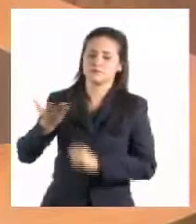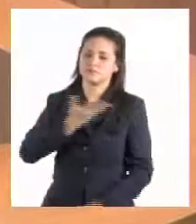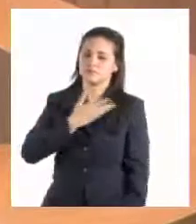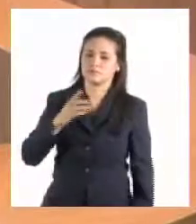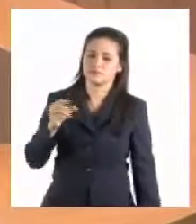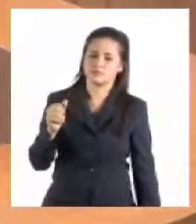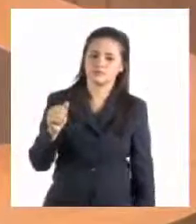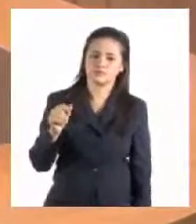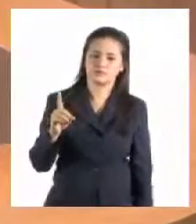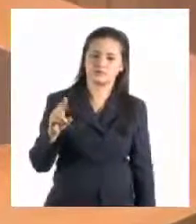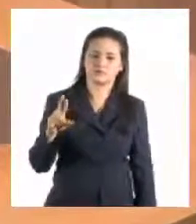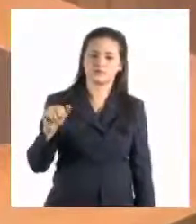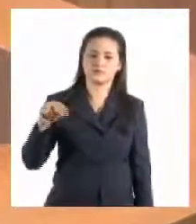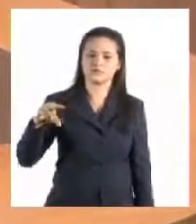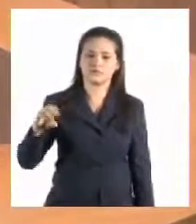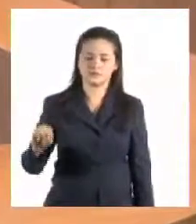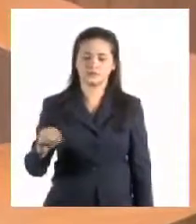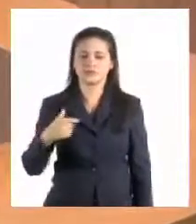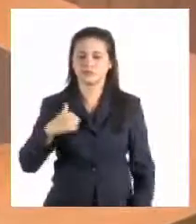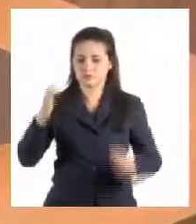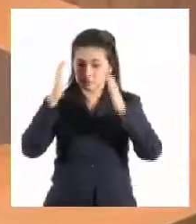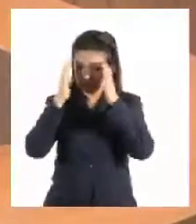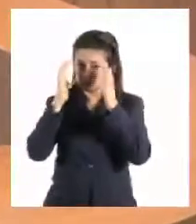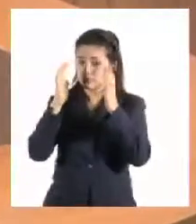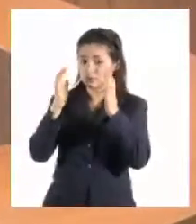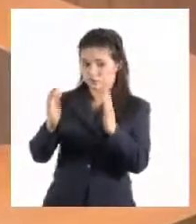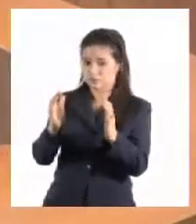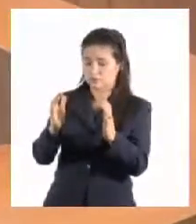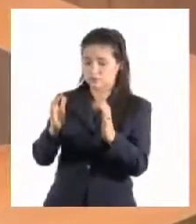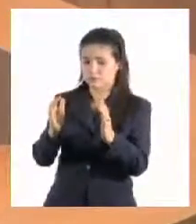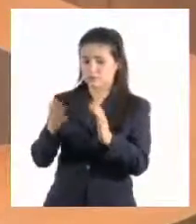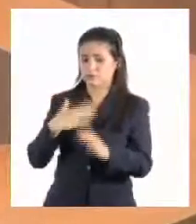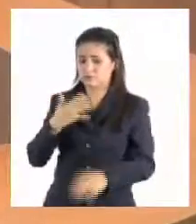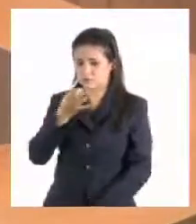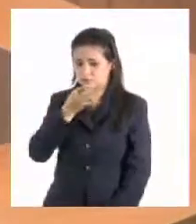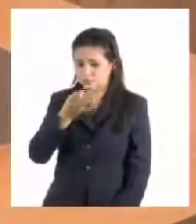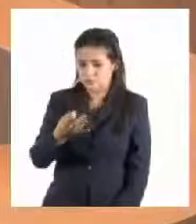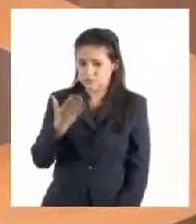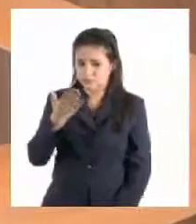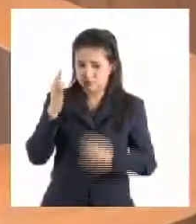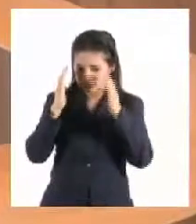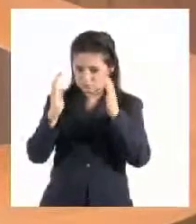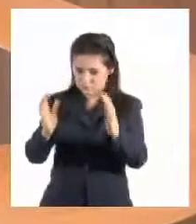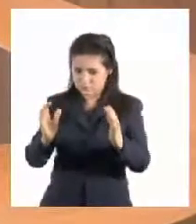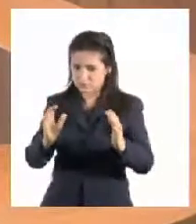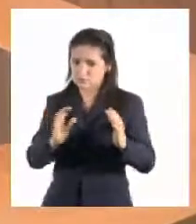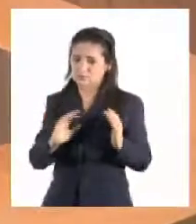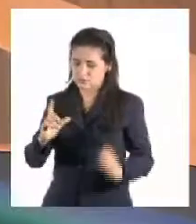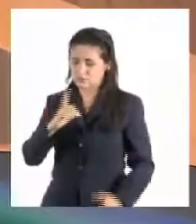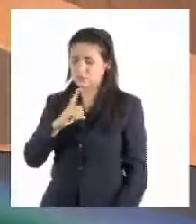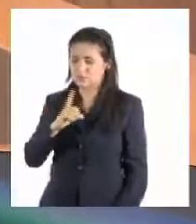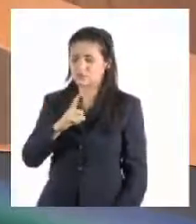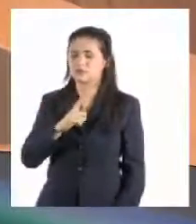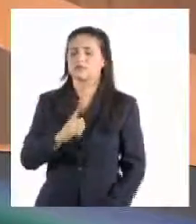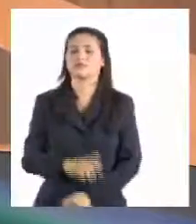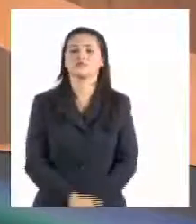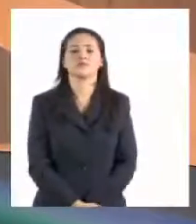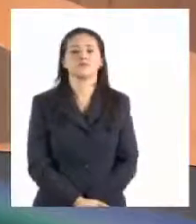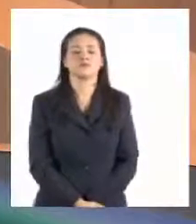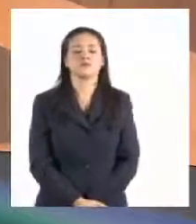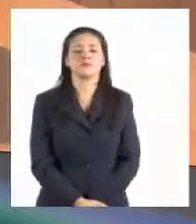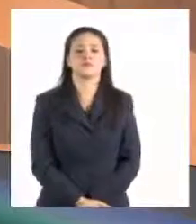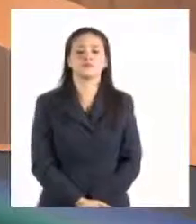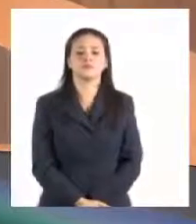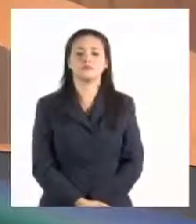também tenho bastante respeito, inclusive acho que é um dos deputados que honra muito os votos que foi recebido, mas